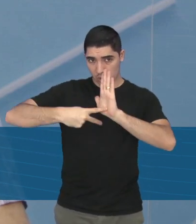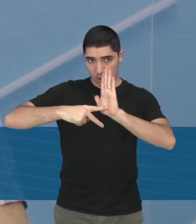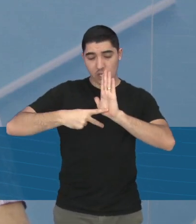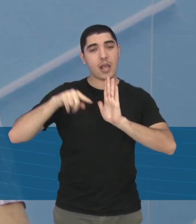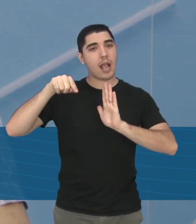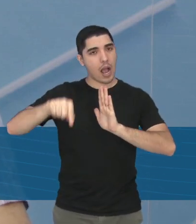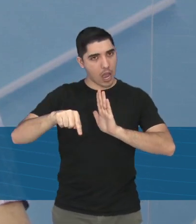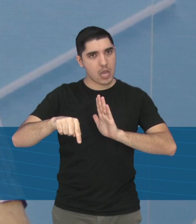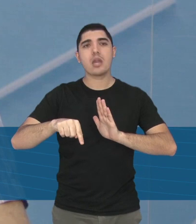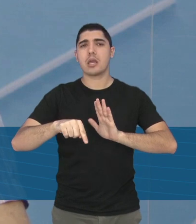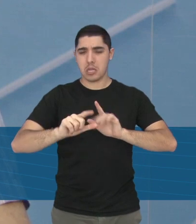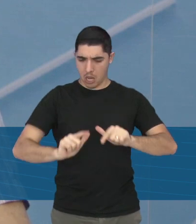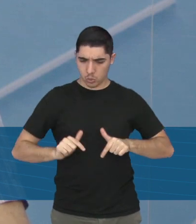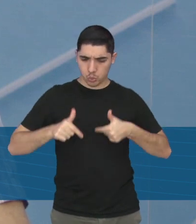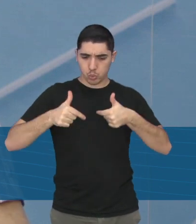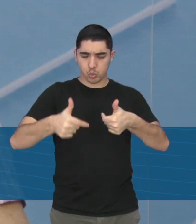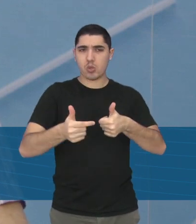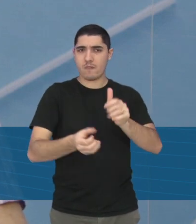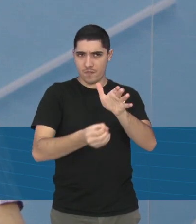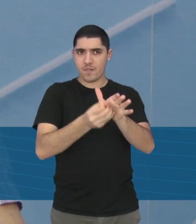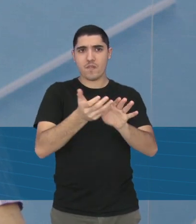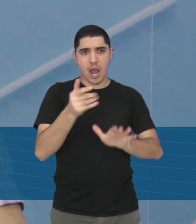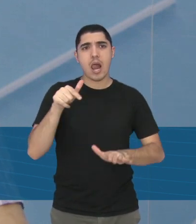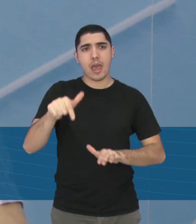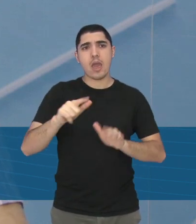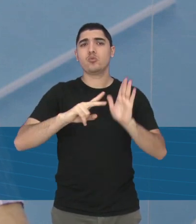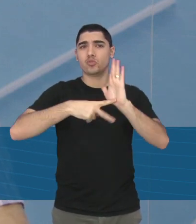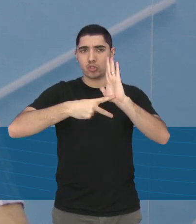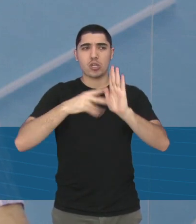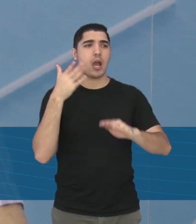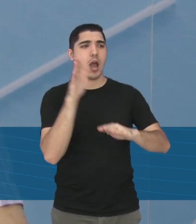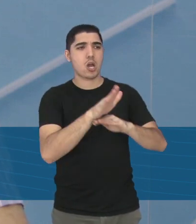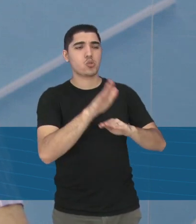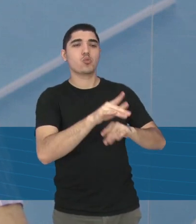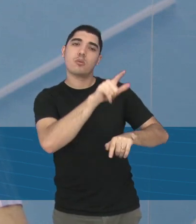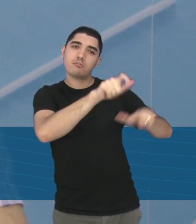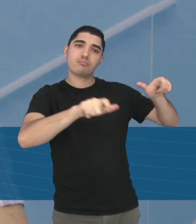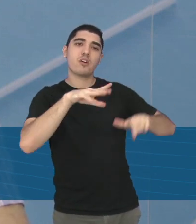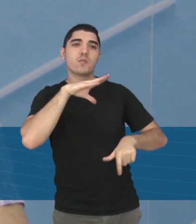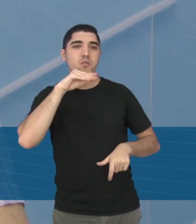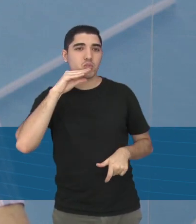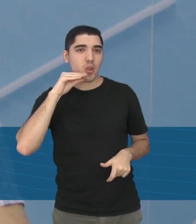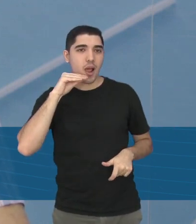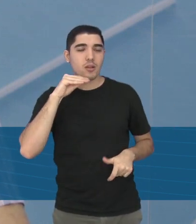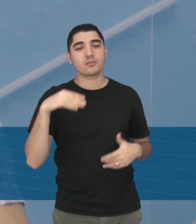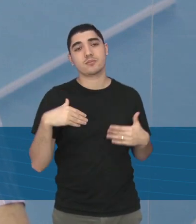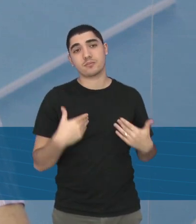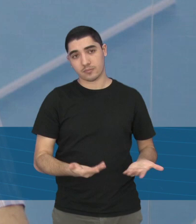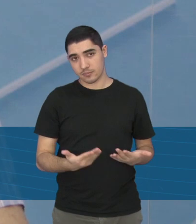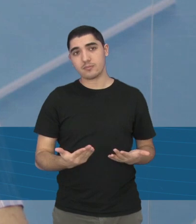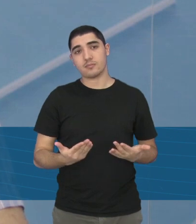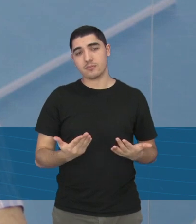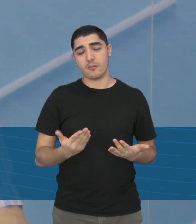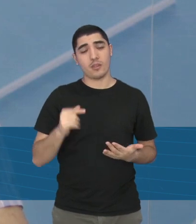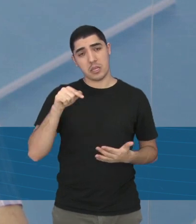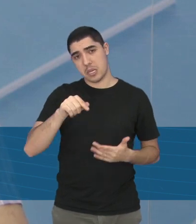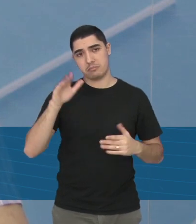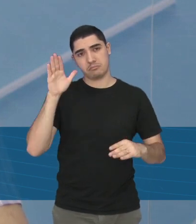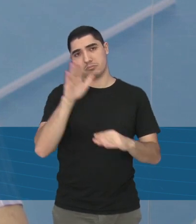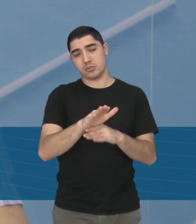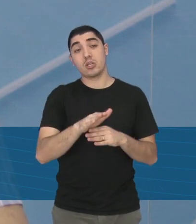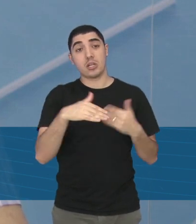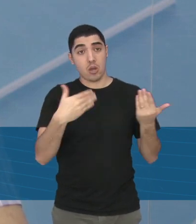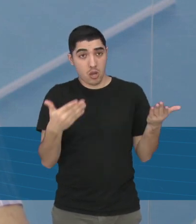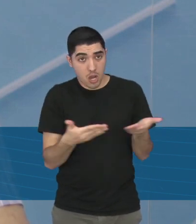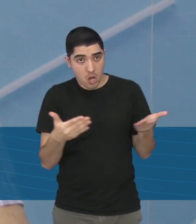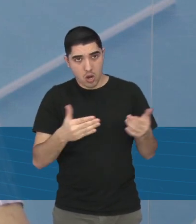e impediram várias situações que eram críticas para o funcionário. Né? E isso ajudou bastante. A